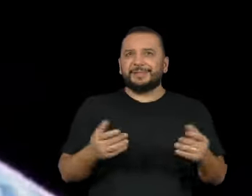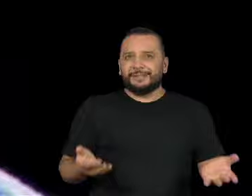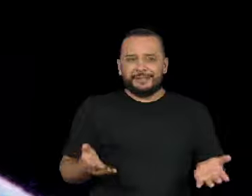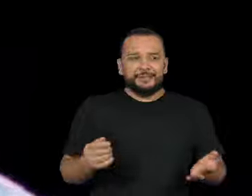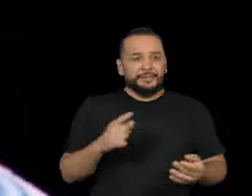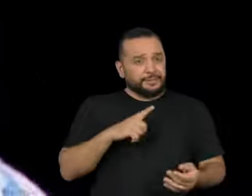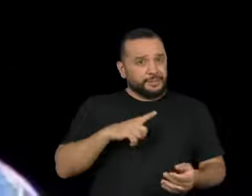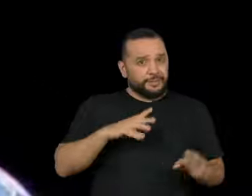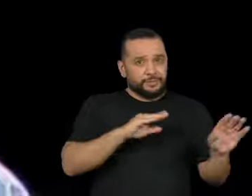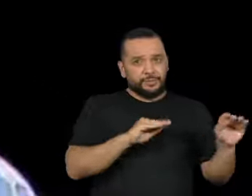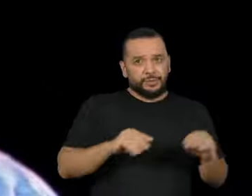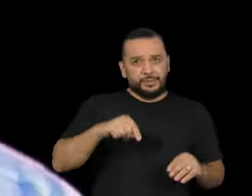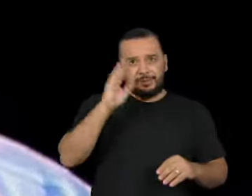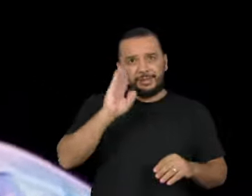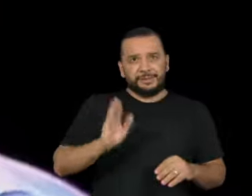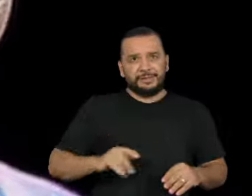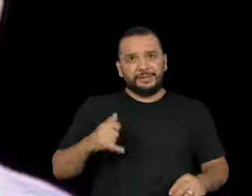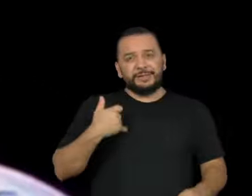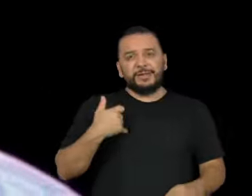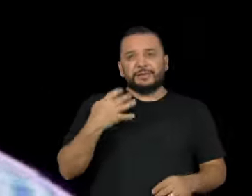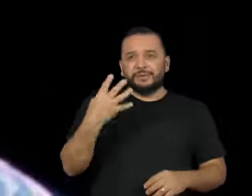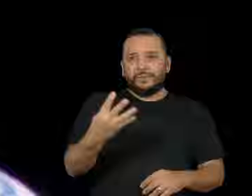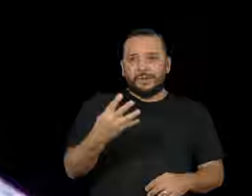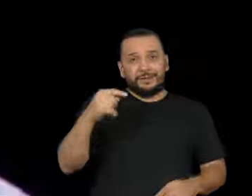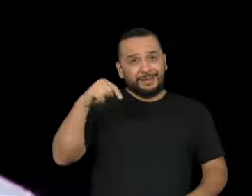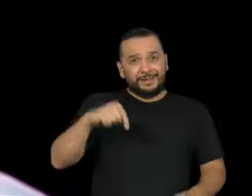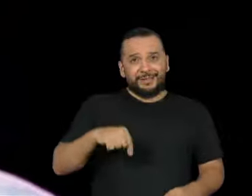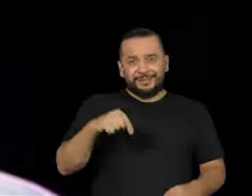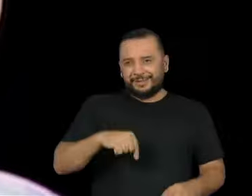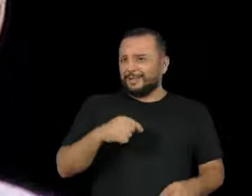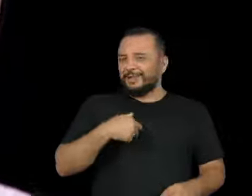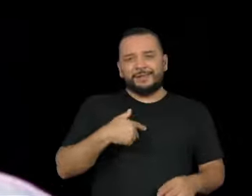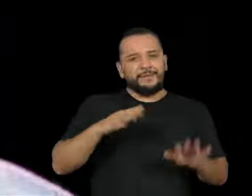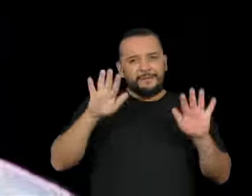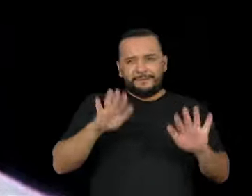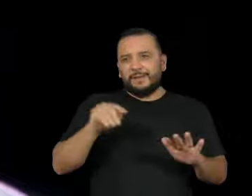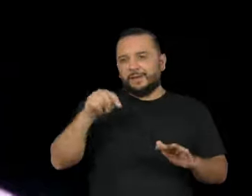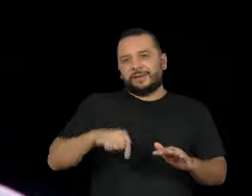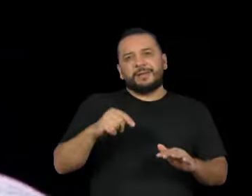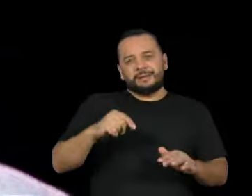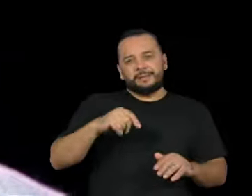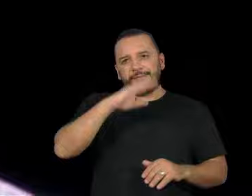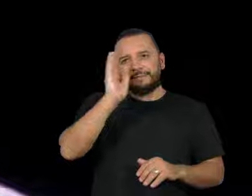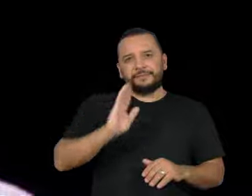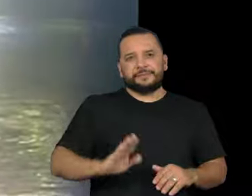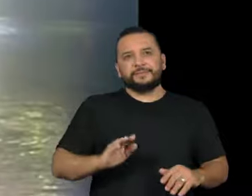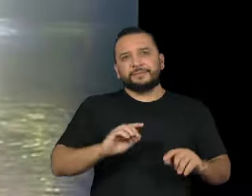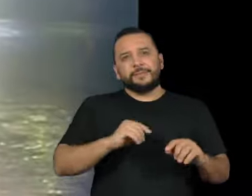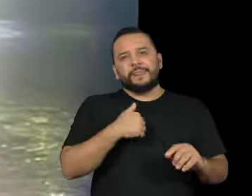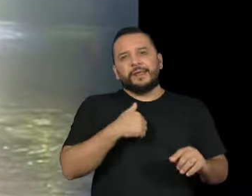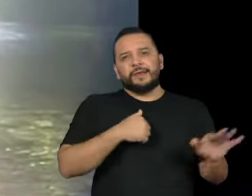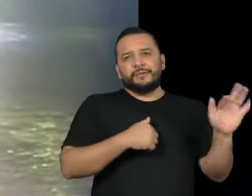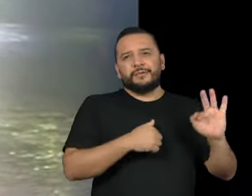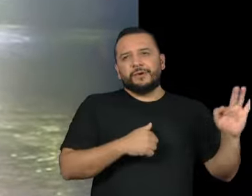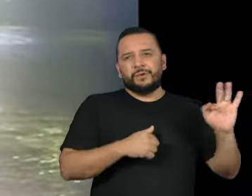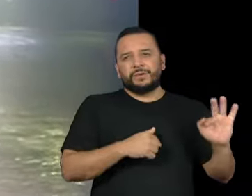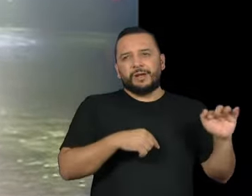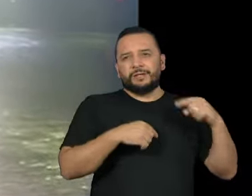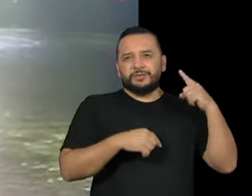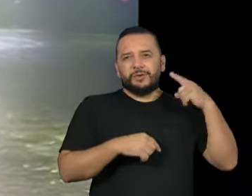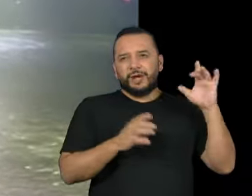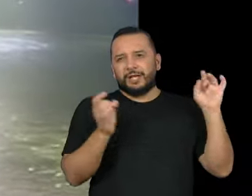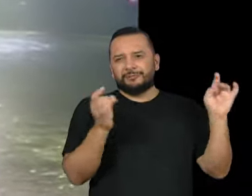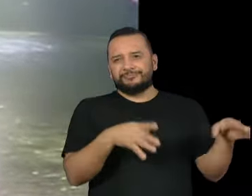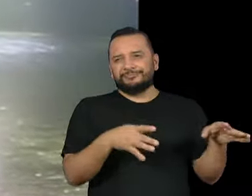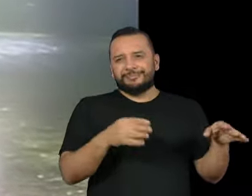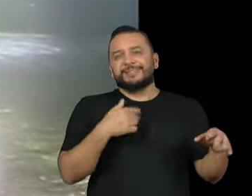Veio para o Brasil aos 4 anos e aqui se naturalizou. Na juventude, abandonou a faculdade de Direito para